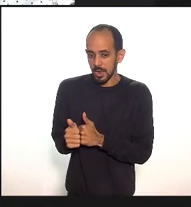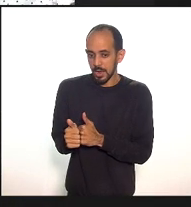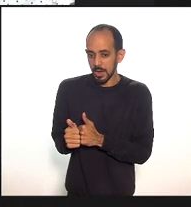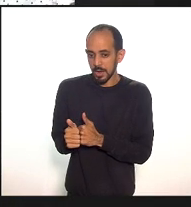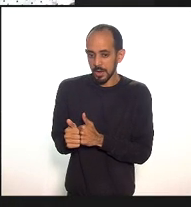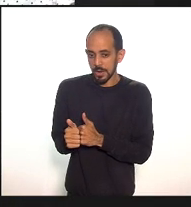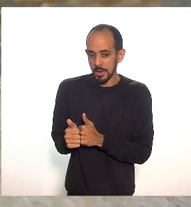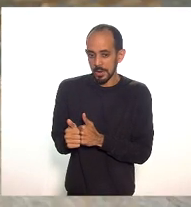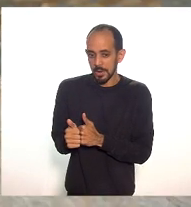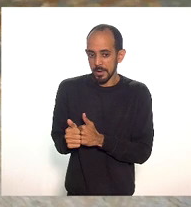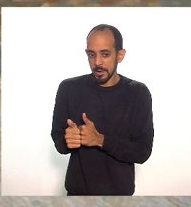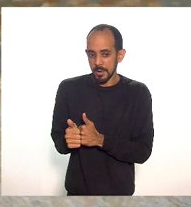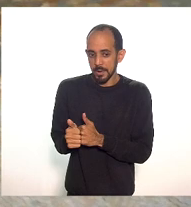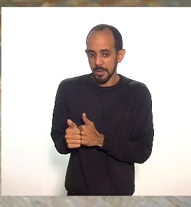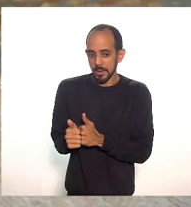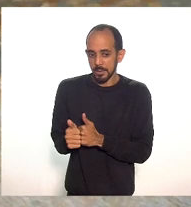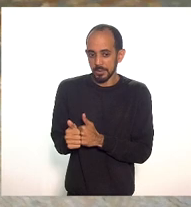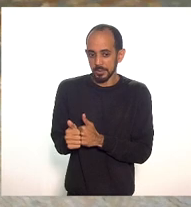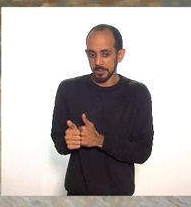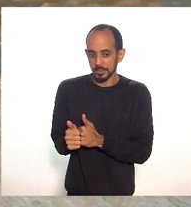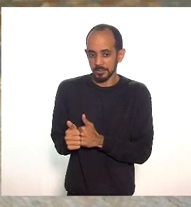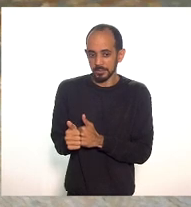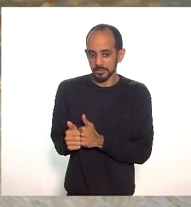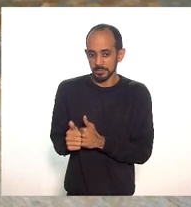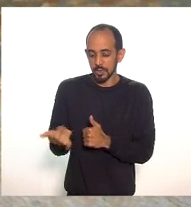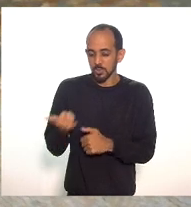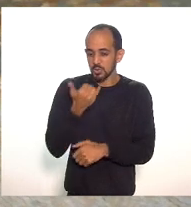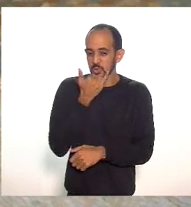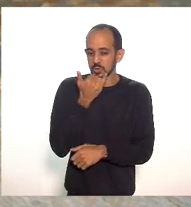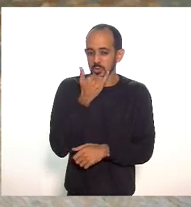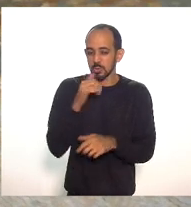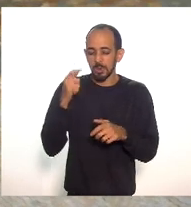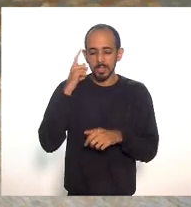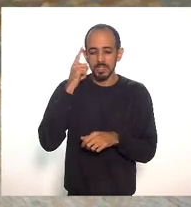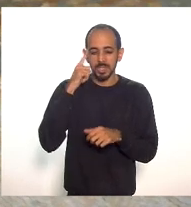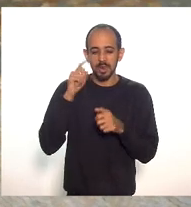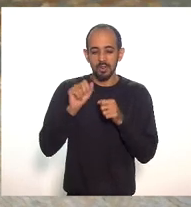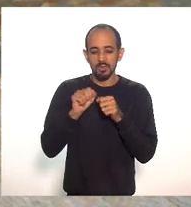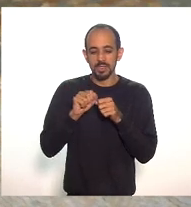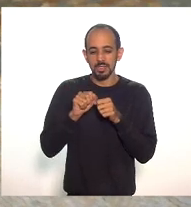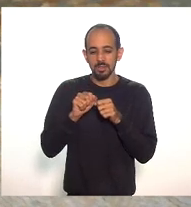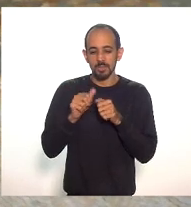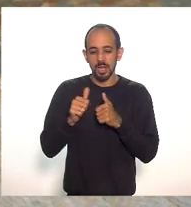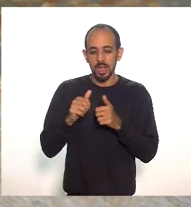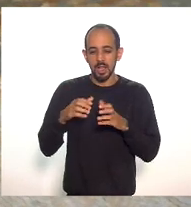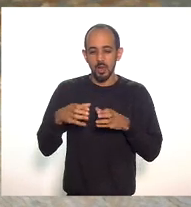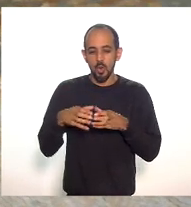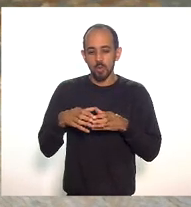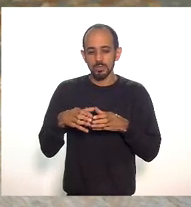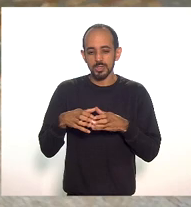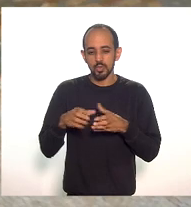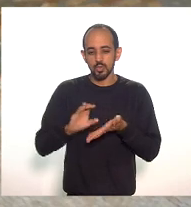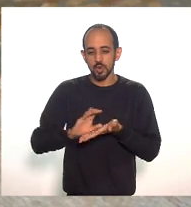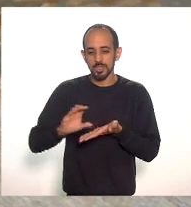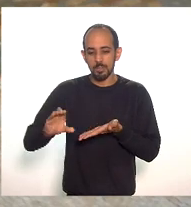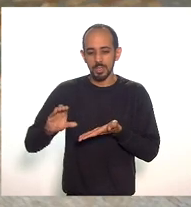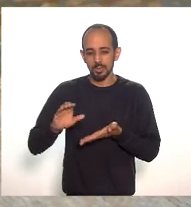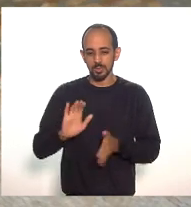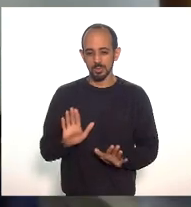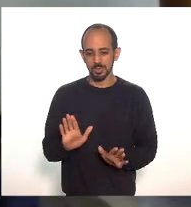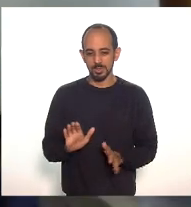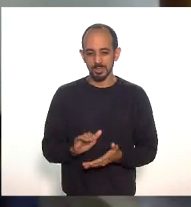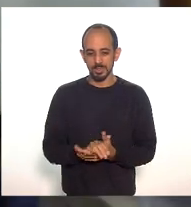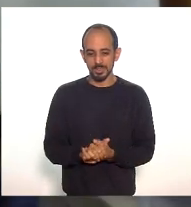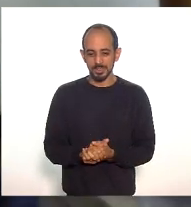o presidente eu pensei que fosse pela ordem presente pensei que tivesse fazendo pela comissão de orçamento é pela ccj